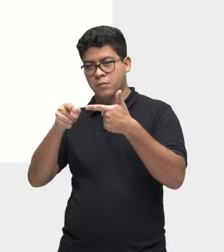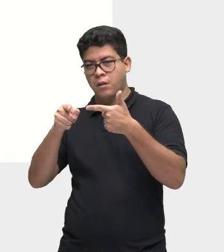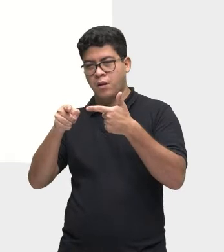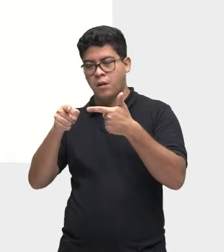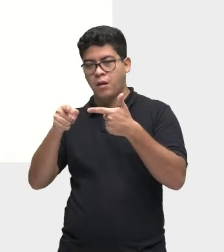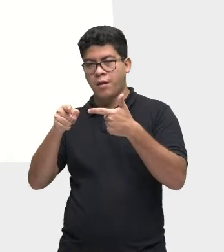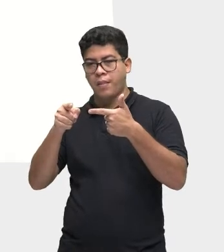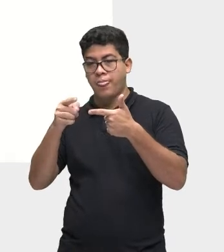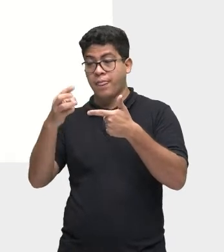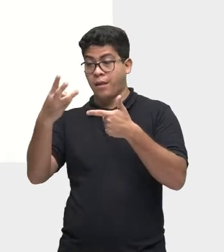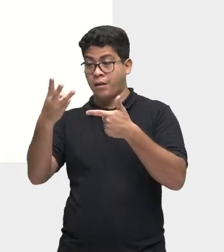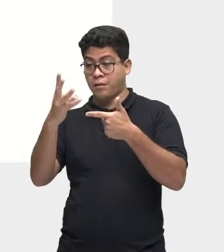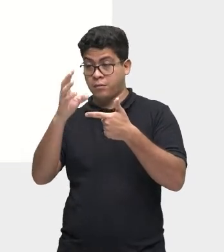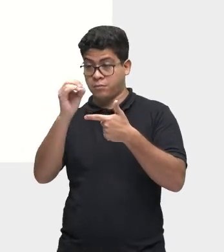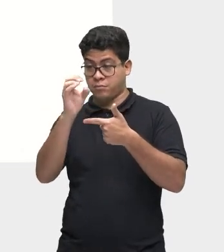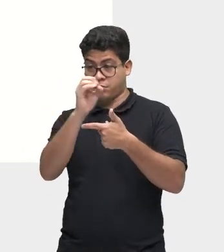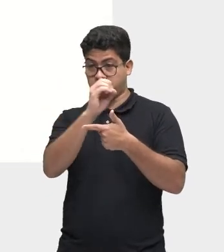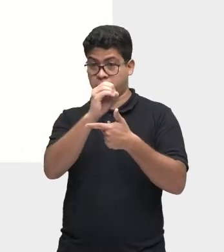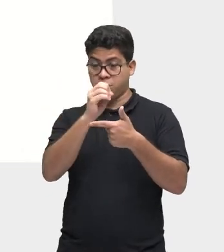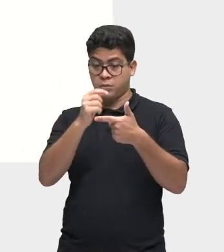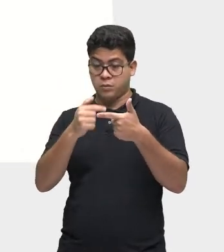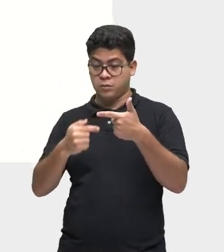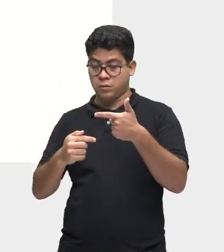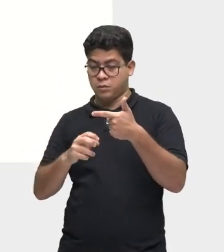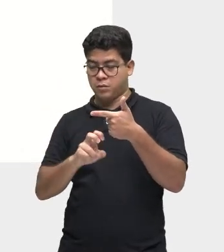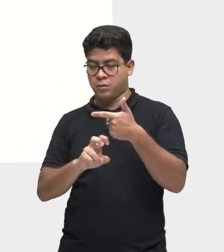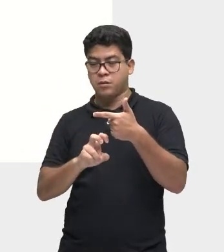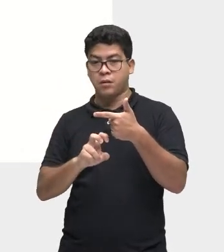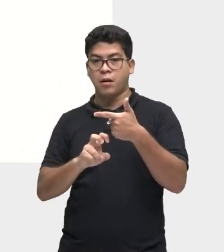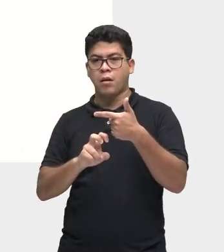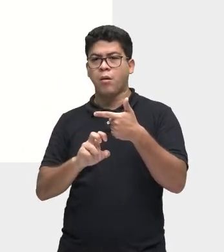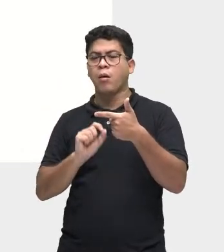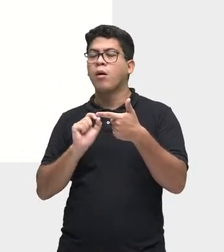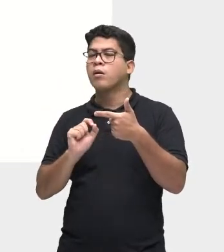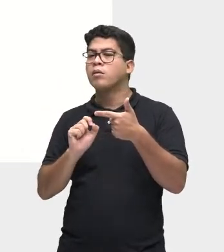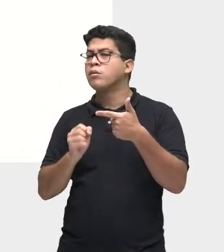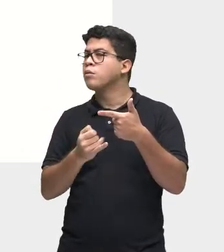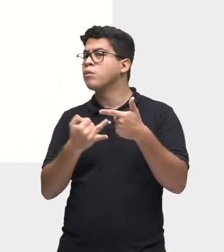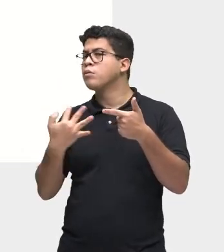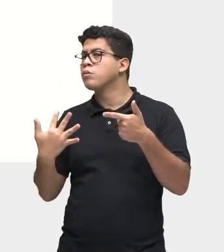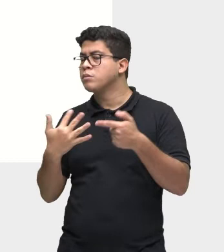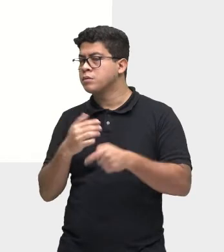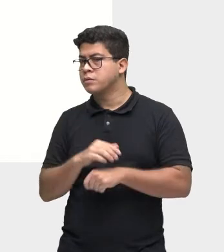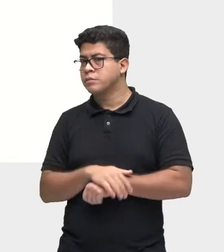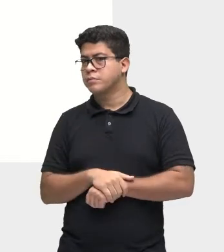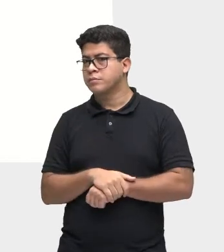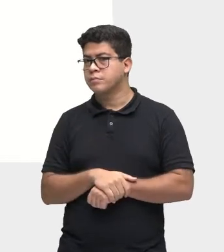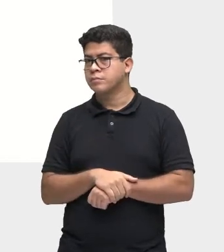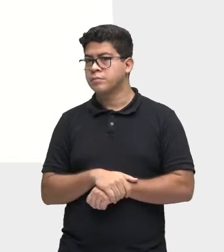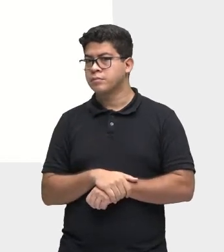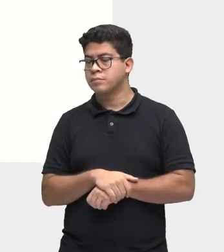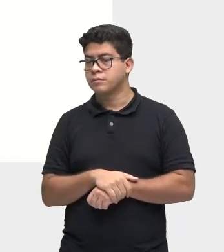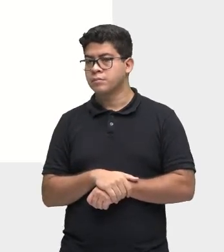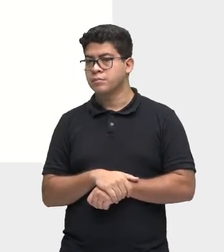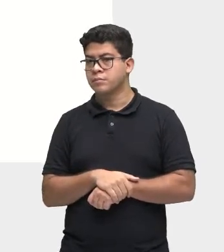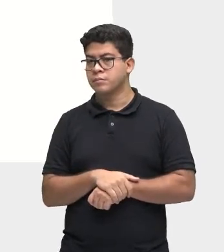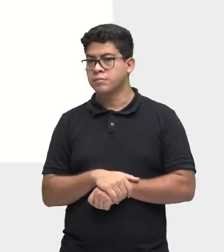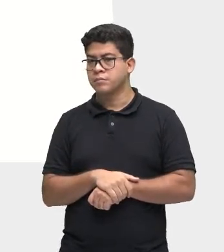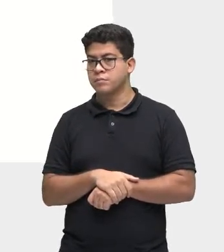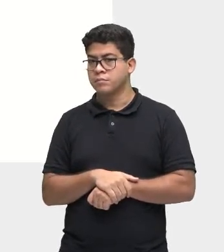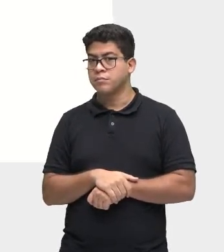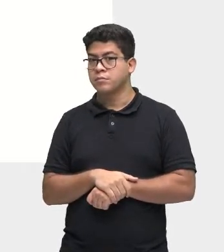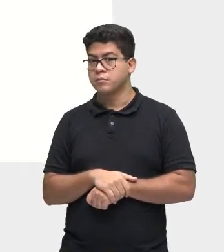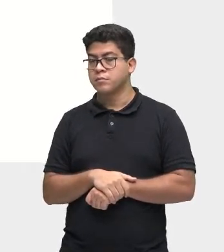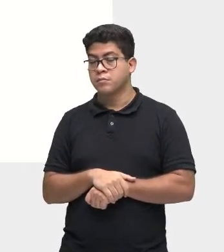igual, resolve essa divisão aqui, 3.000 por 75, que é